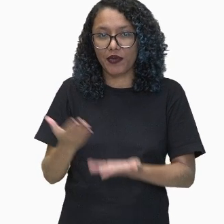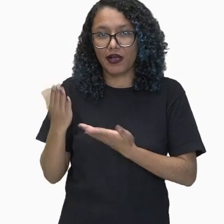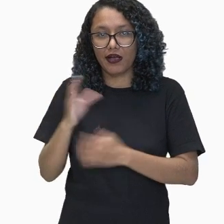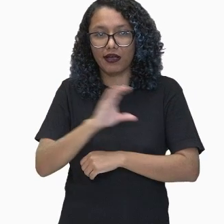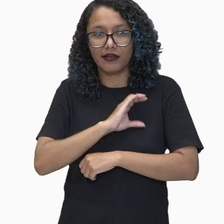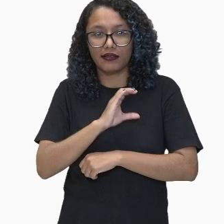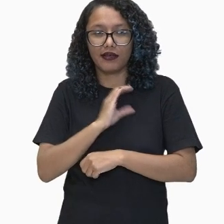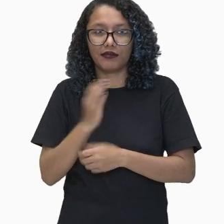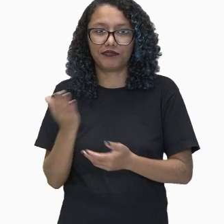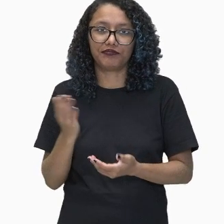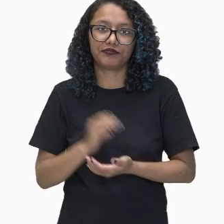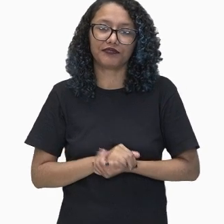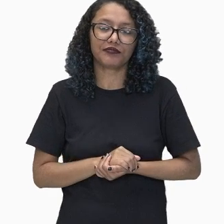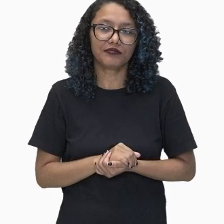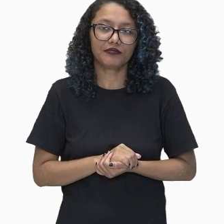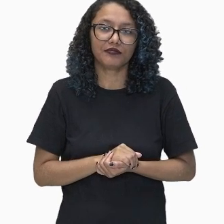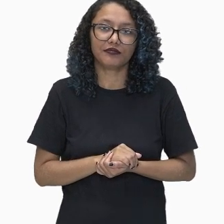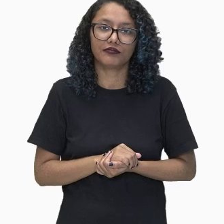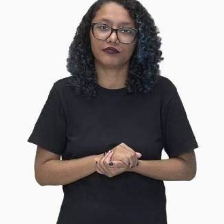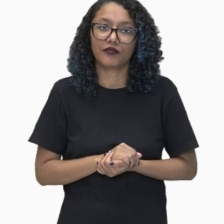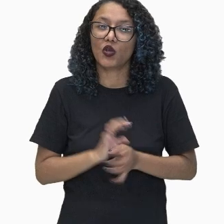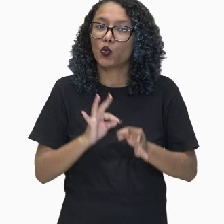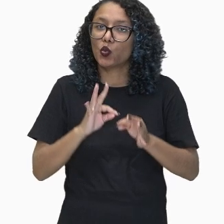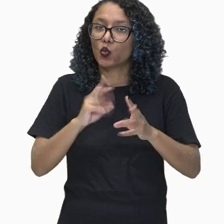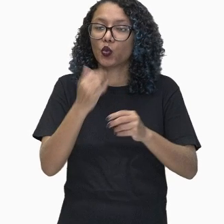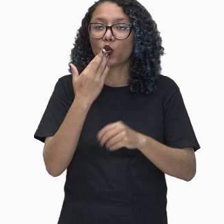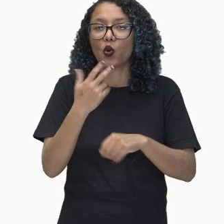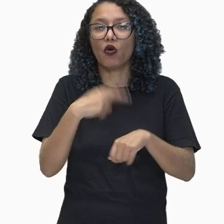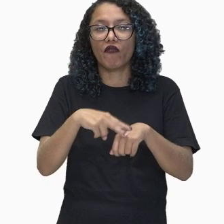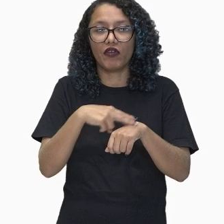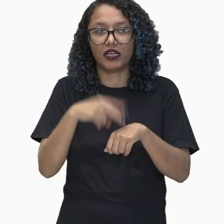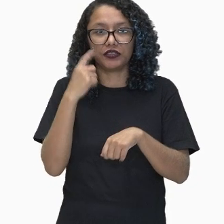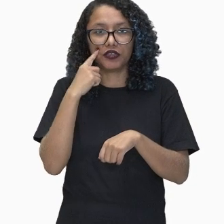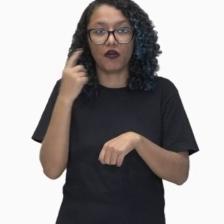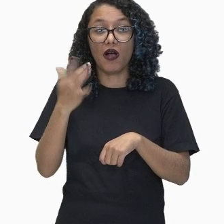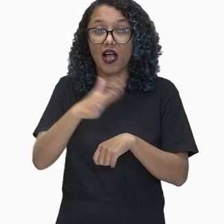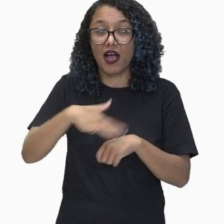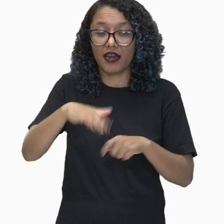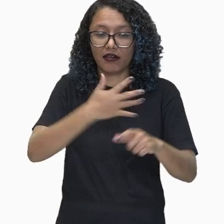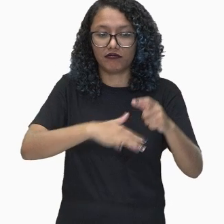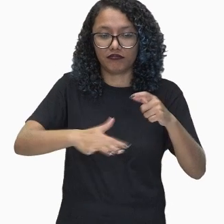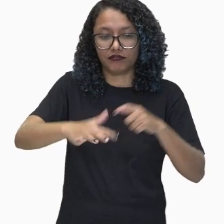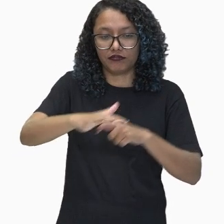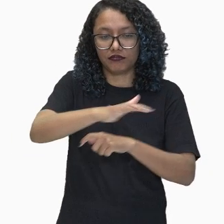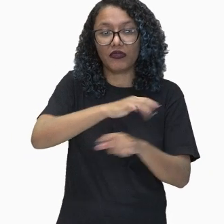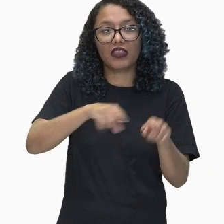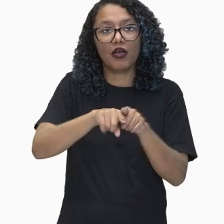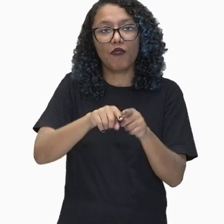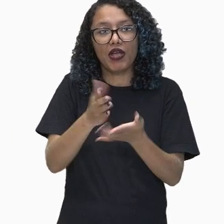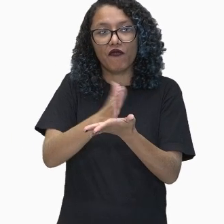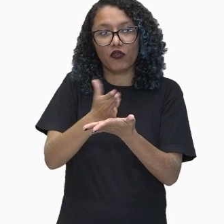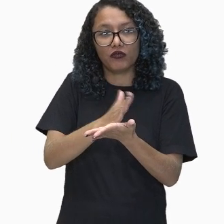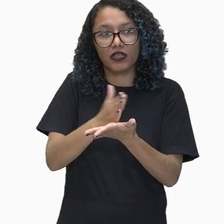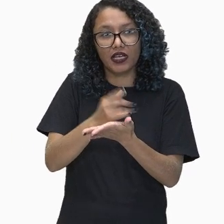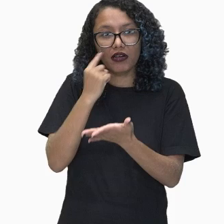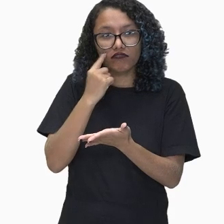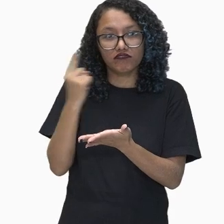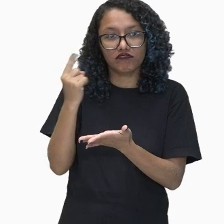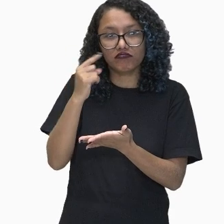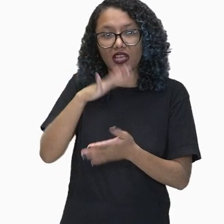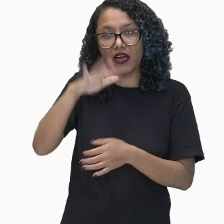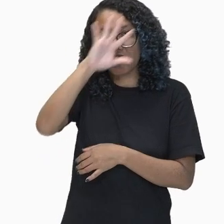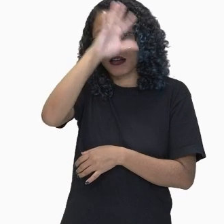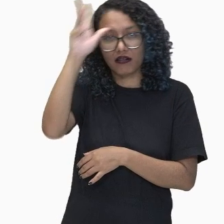Canadá. Então vocês podem observar tudo em verde, desde as ilhas até a fronteira com o Alasca e também ao sul com